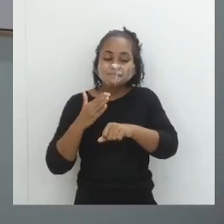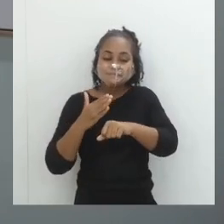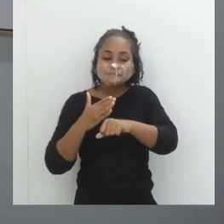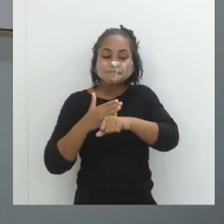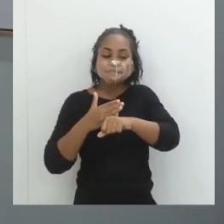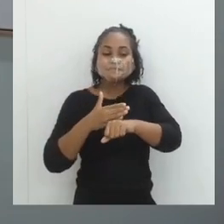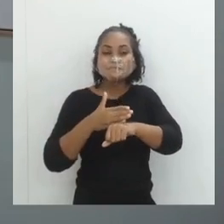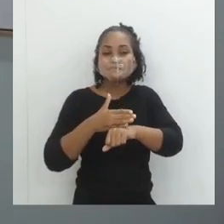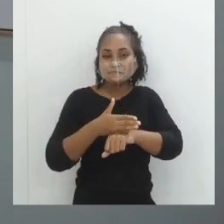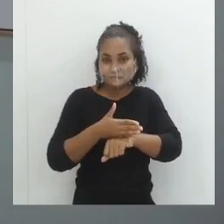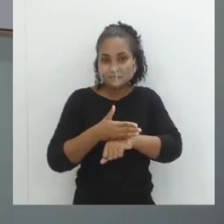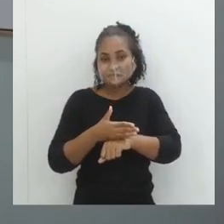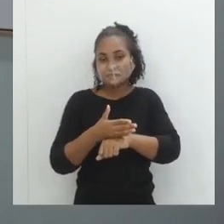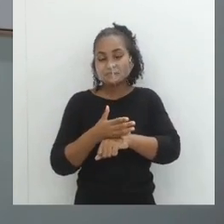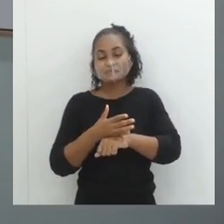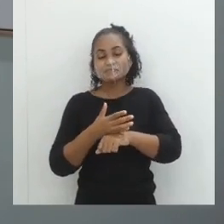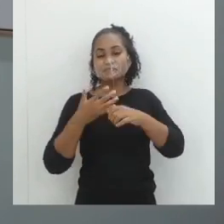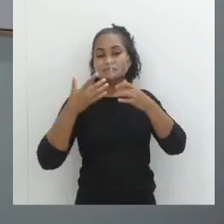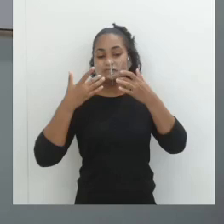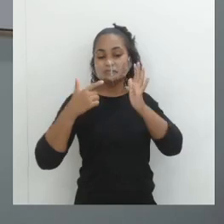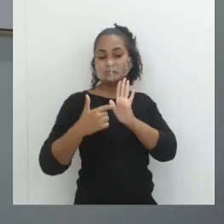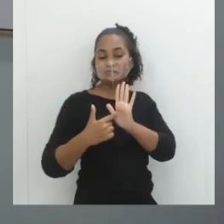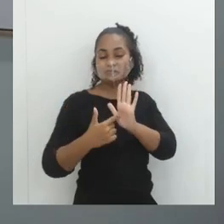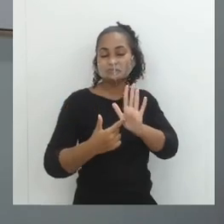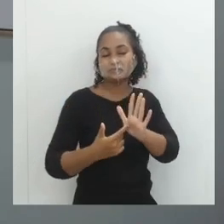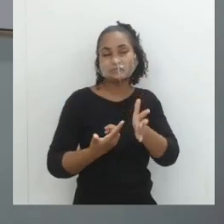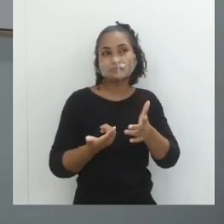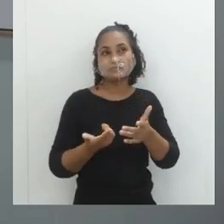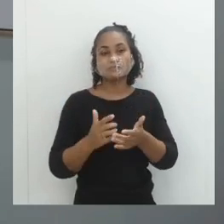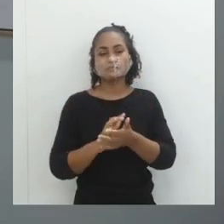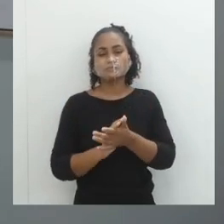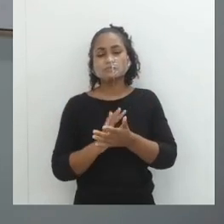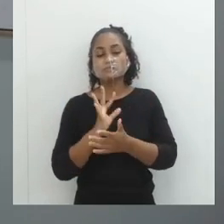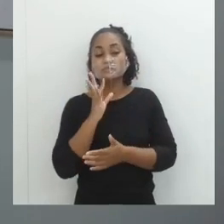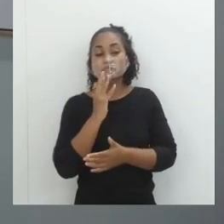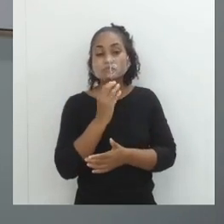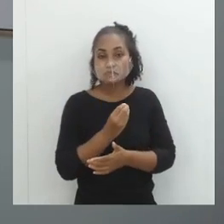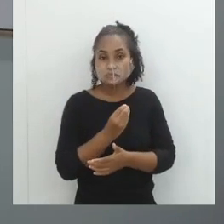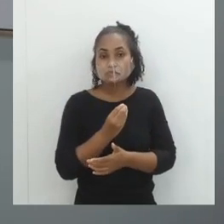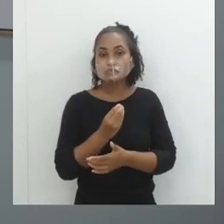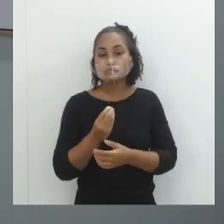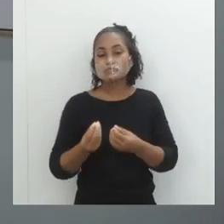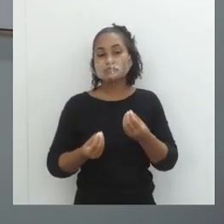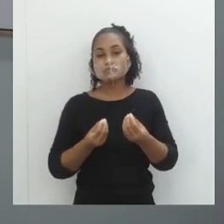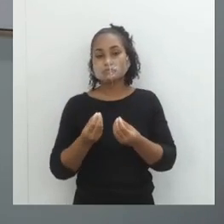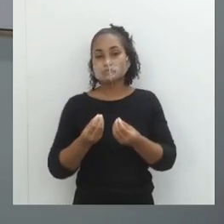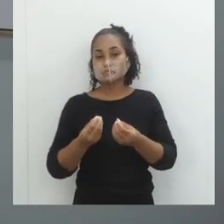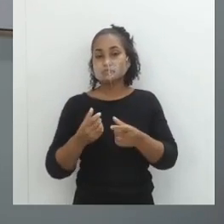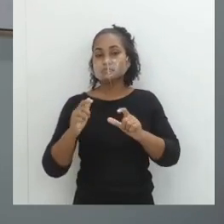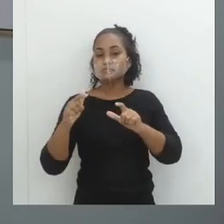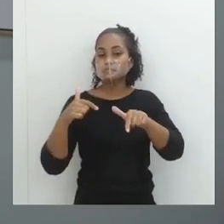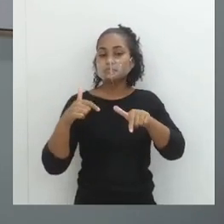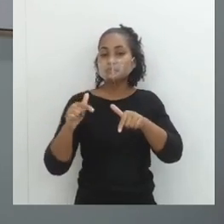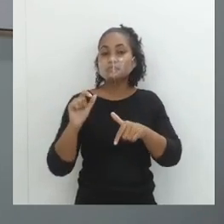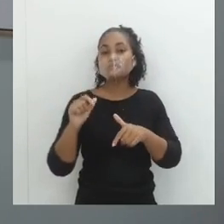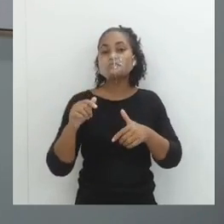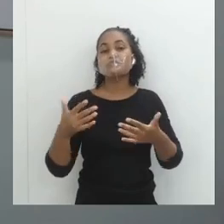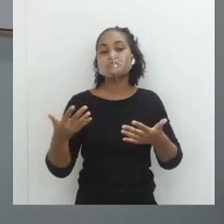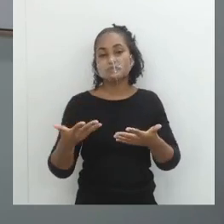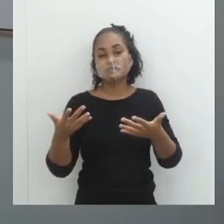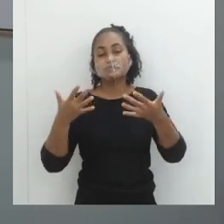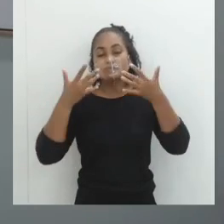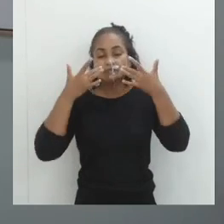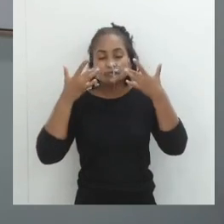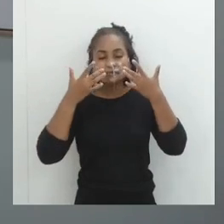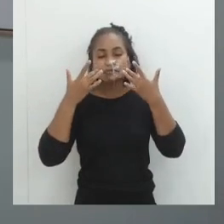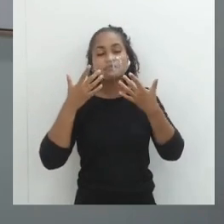atores para encenações, para serem reconhecidos por grandes trabalhos, é o teatro.